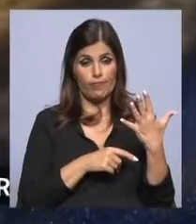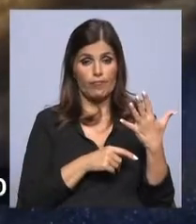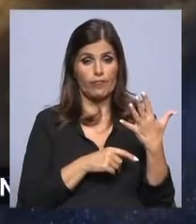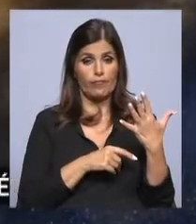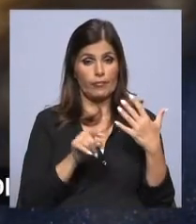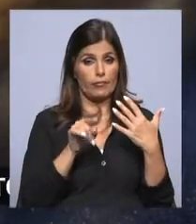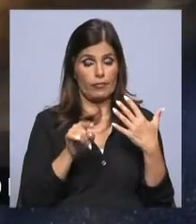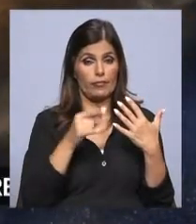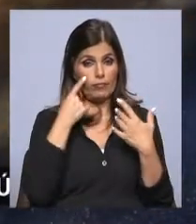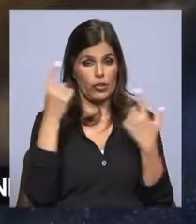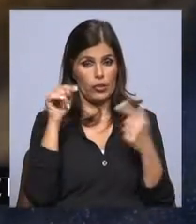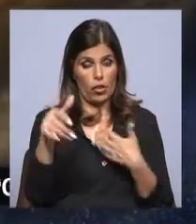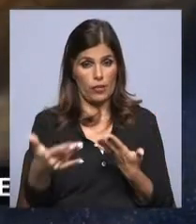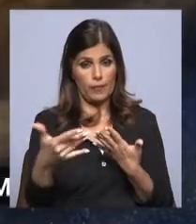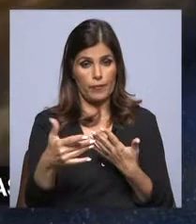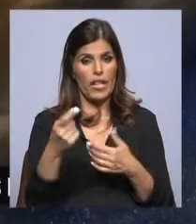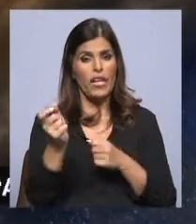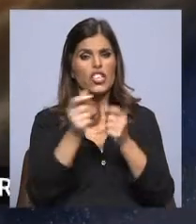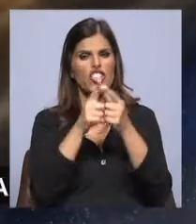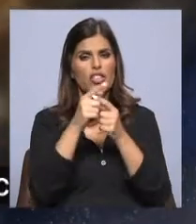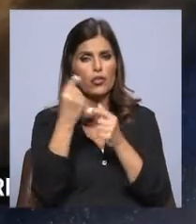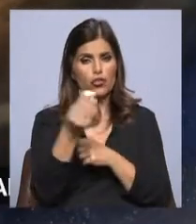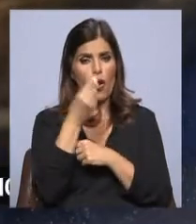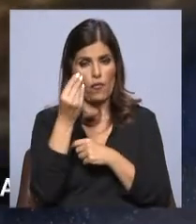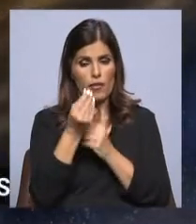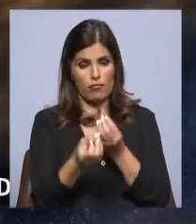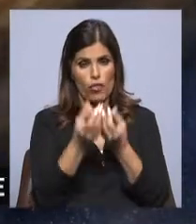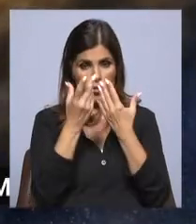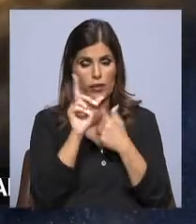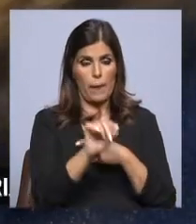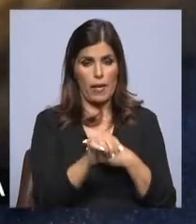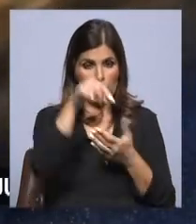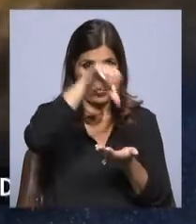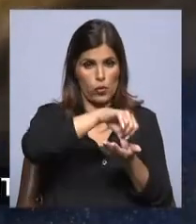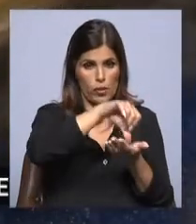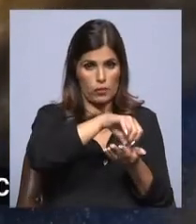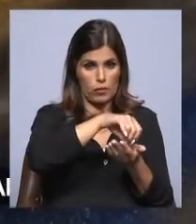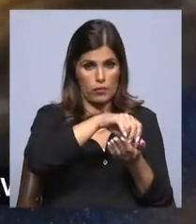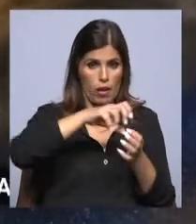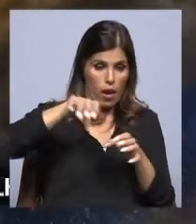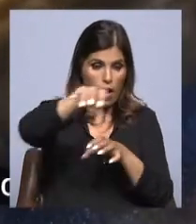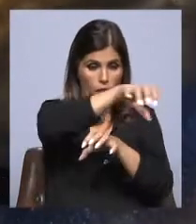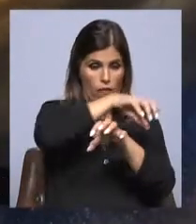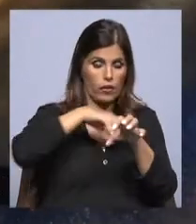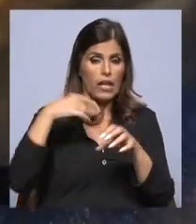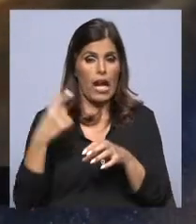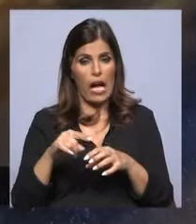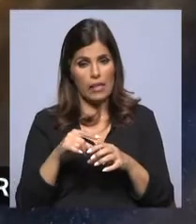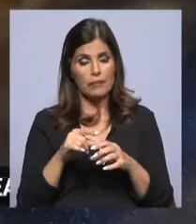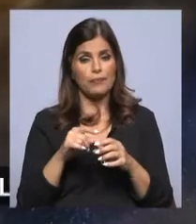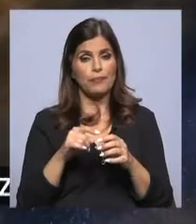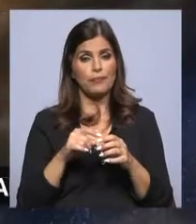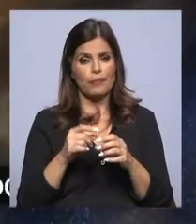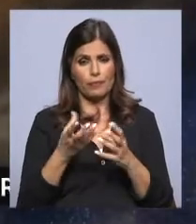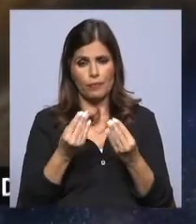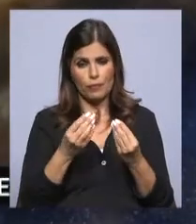esta ilustração que nós estamos a ver. Temos uma estrela muito jovem a nascer também no seu centro e à sua volta existe uma grande concentração de